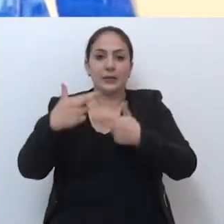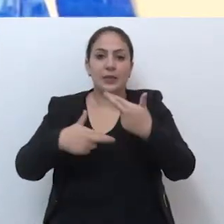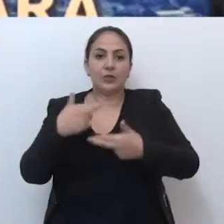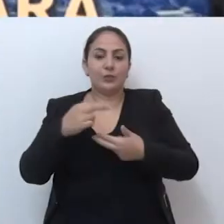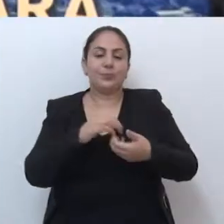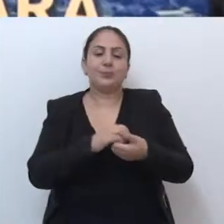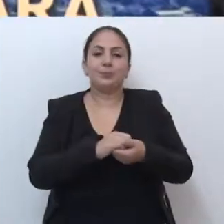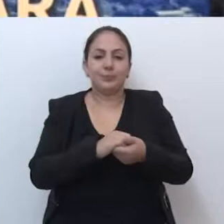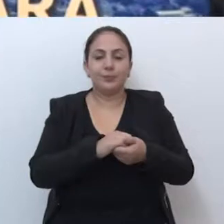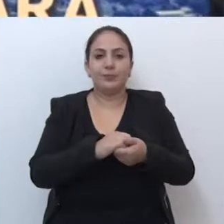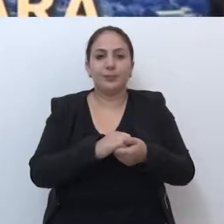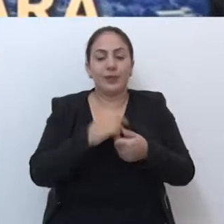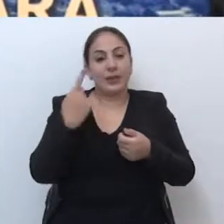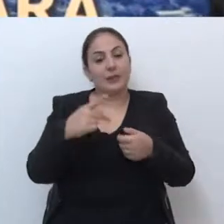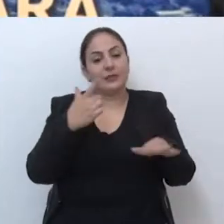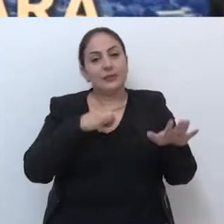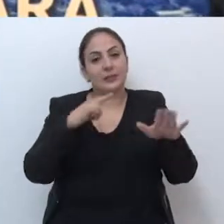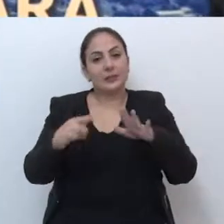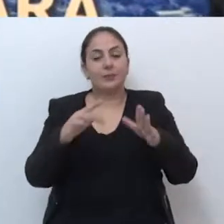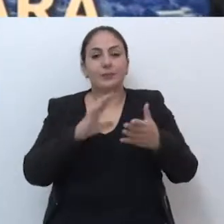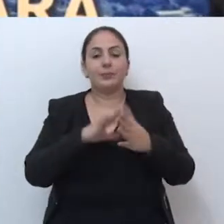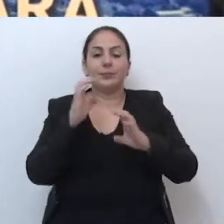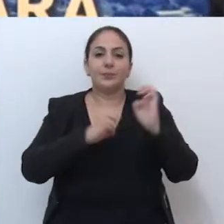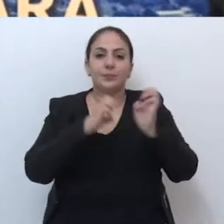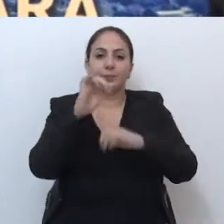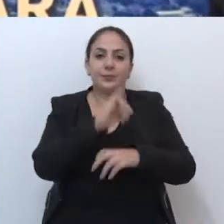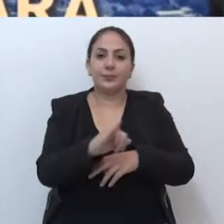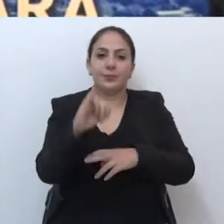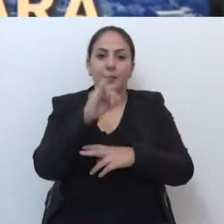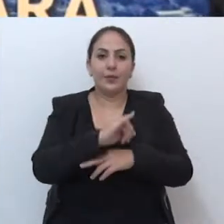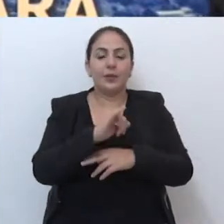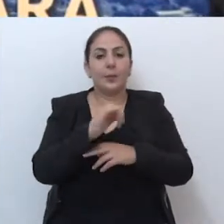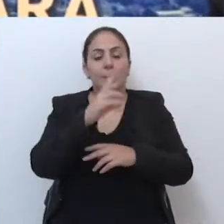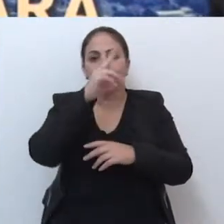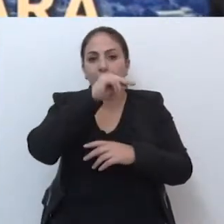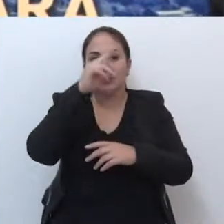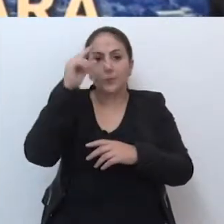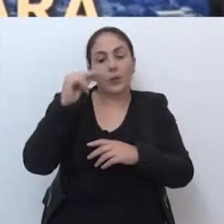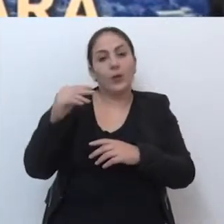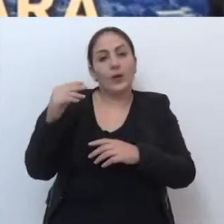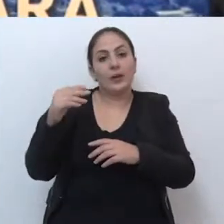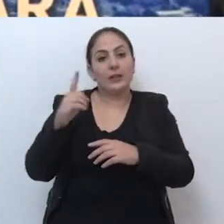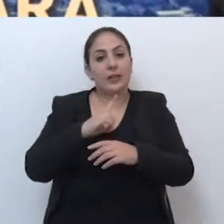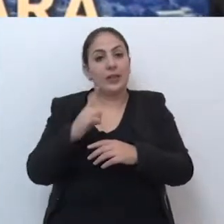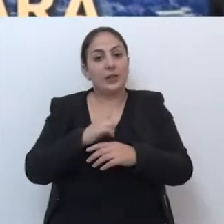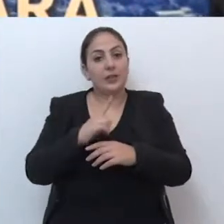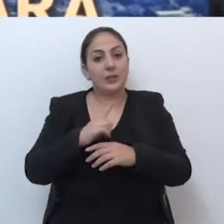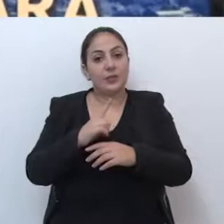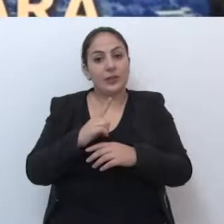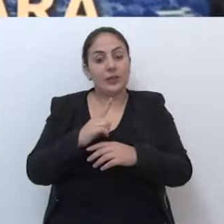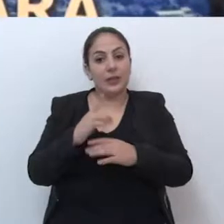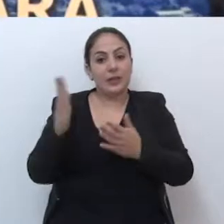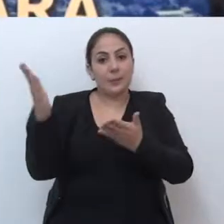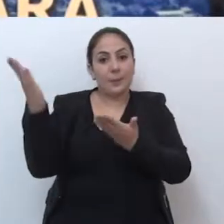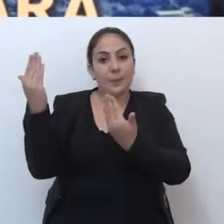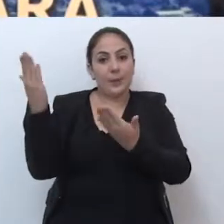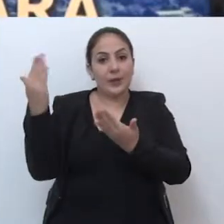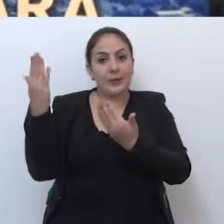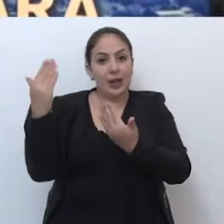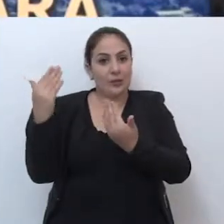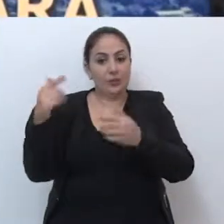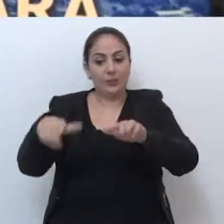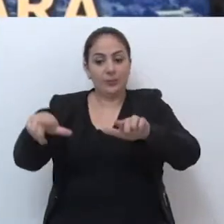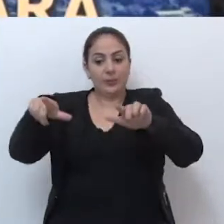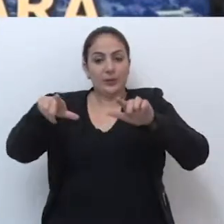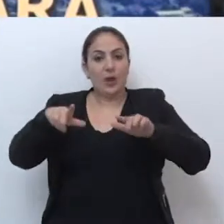reciclagem. Nesta semana, um empreendimento importante para o município recebeu da Câmara de Vereadores uma placa